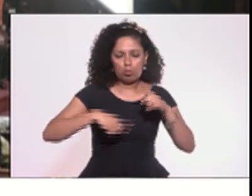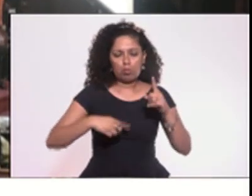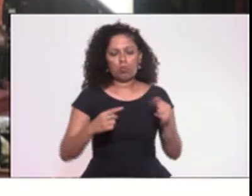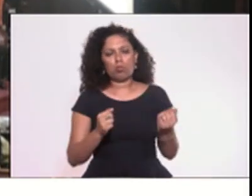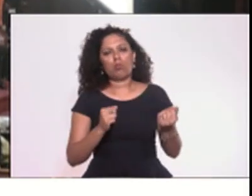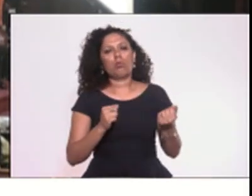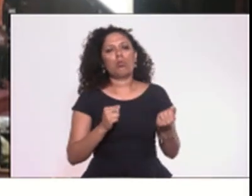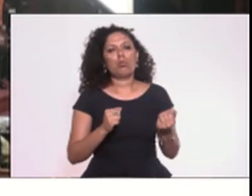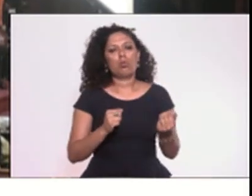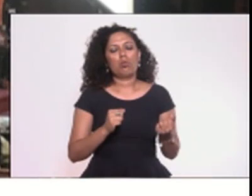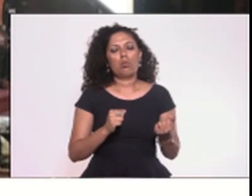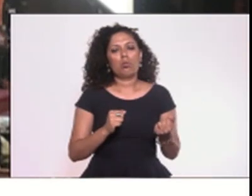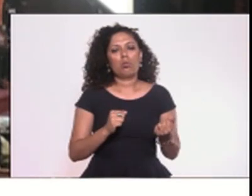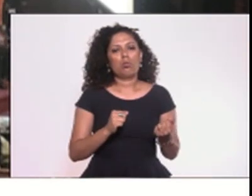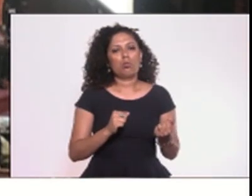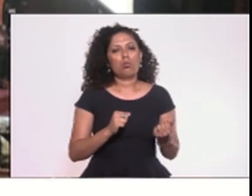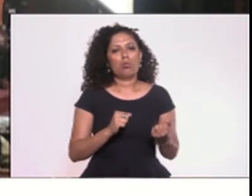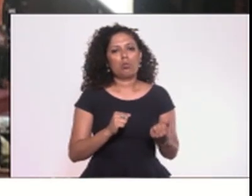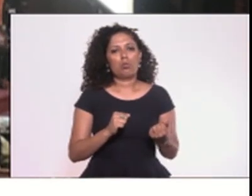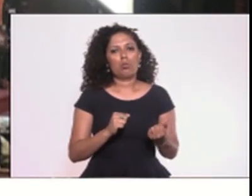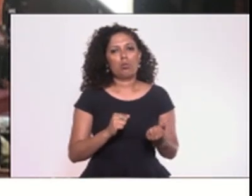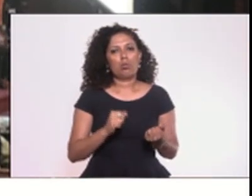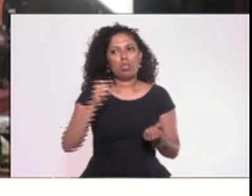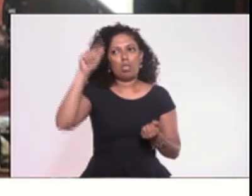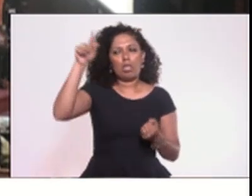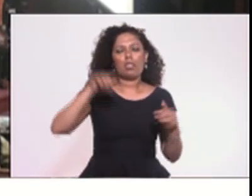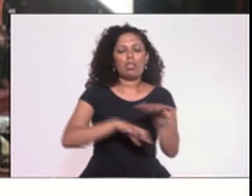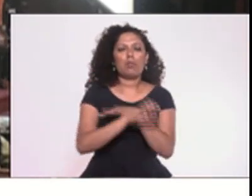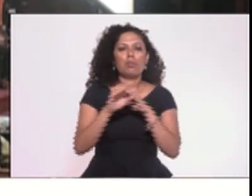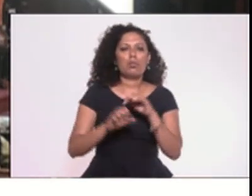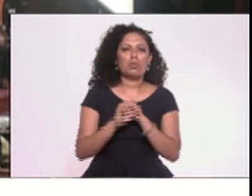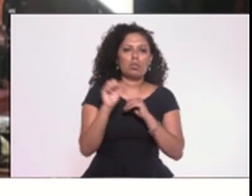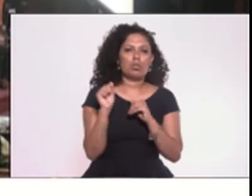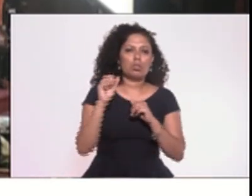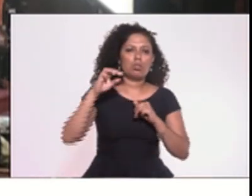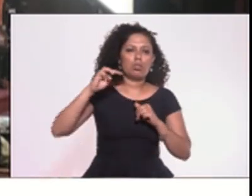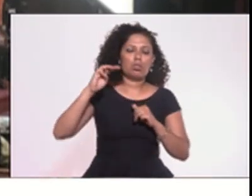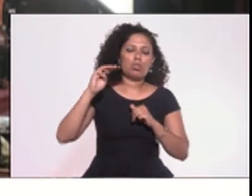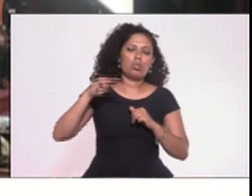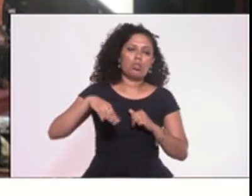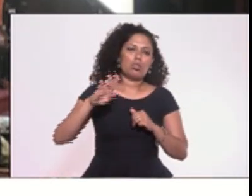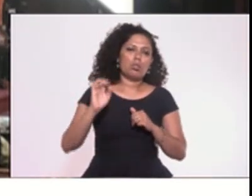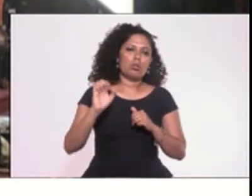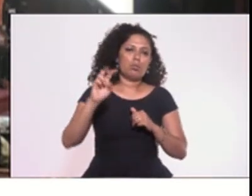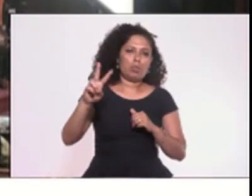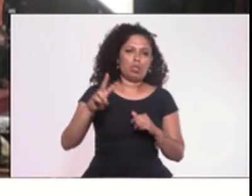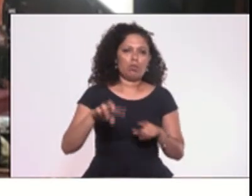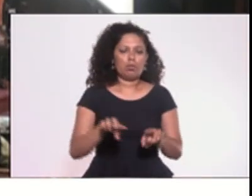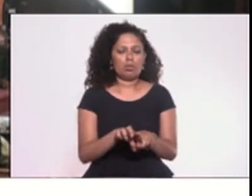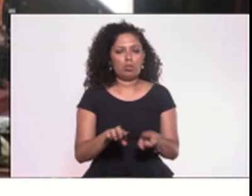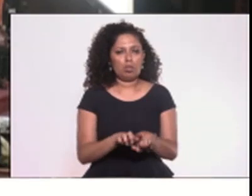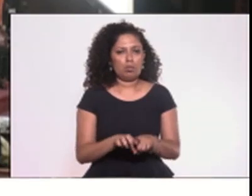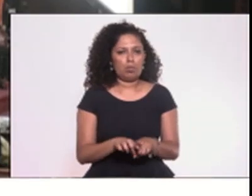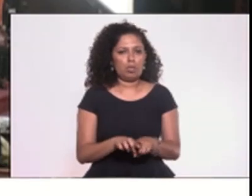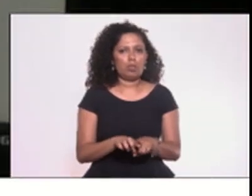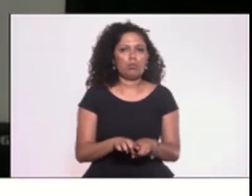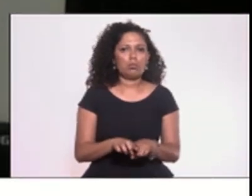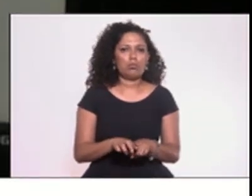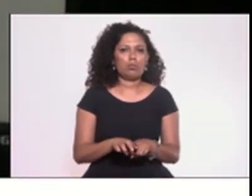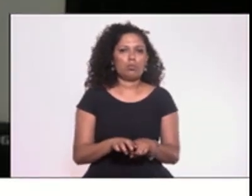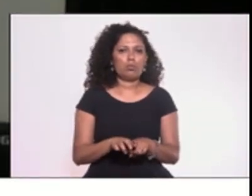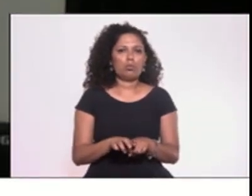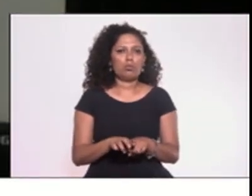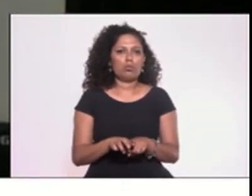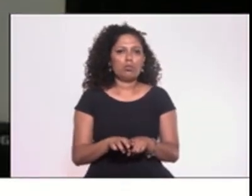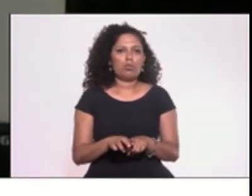com essa enzima lá na Ambev, para aproveitamento de resíduos. E aí, finalizando, o nucleário, que